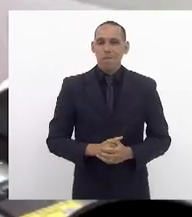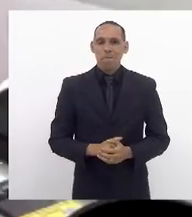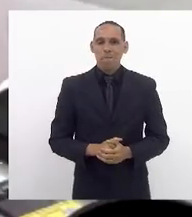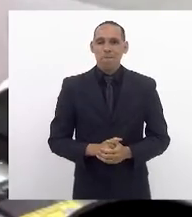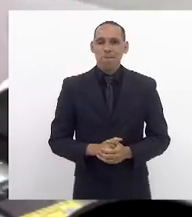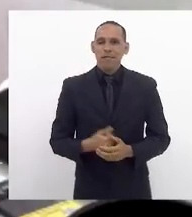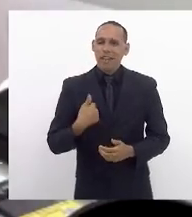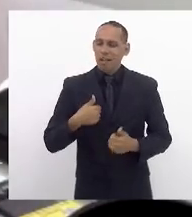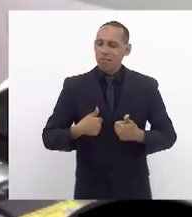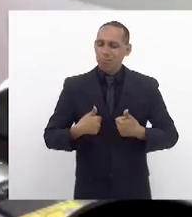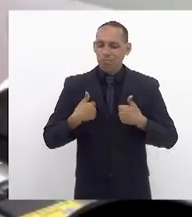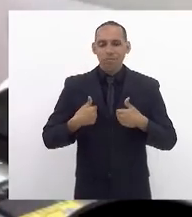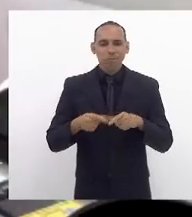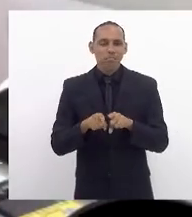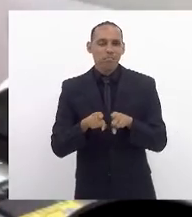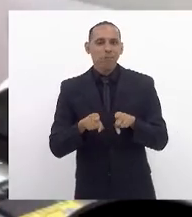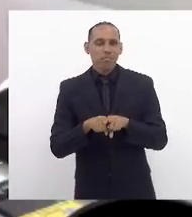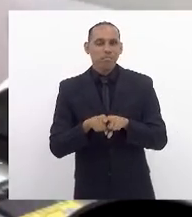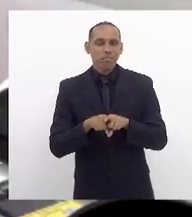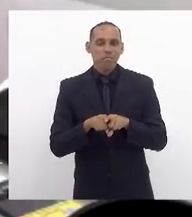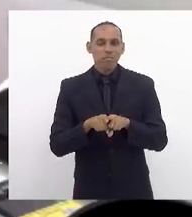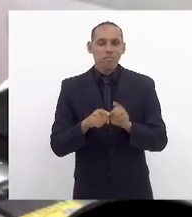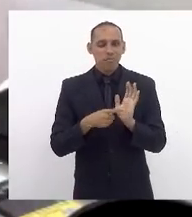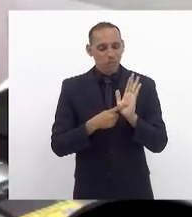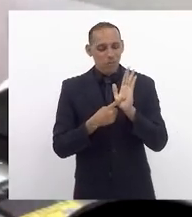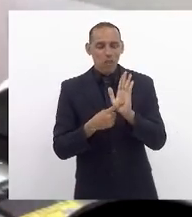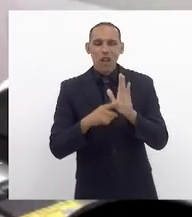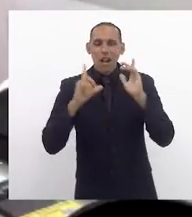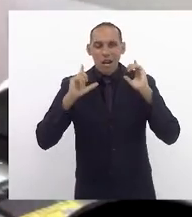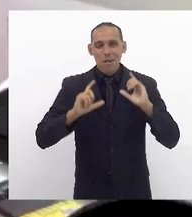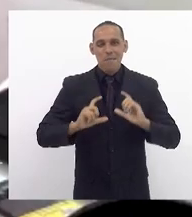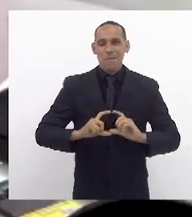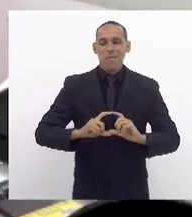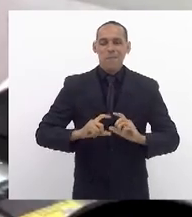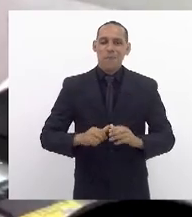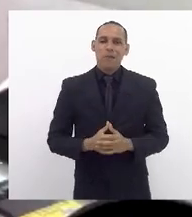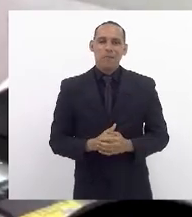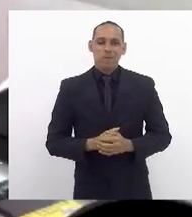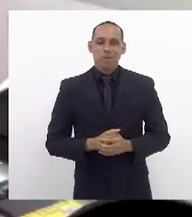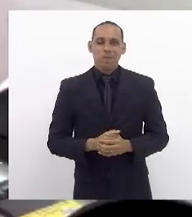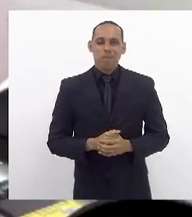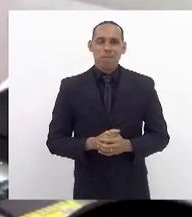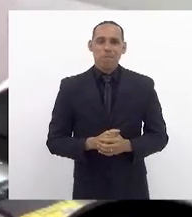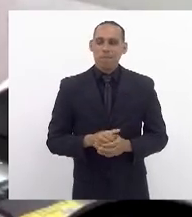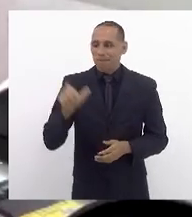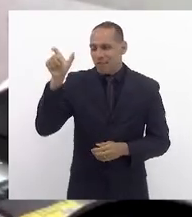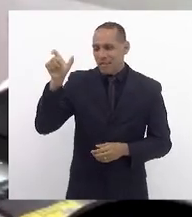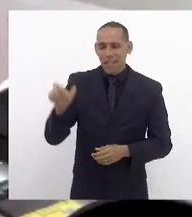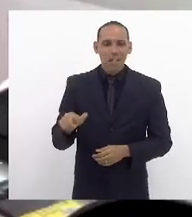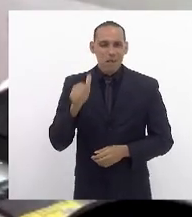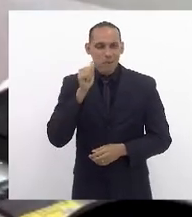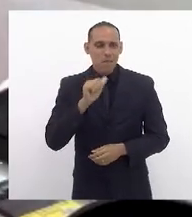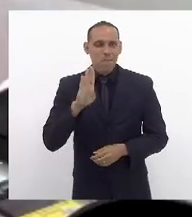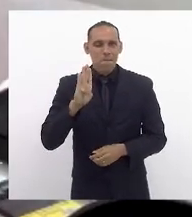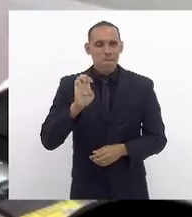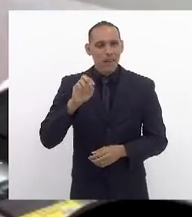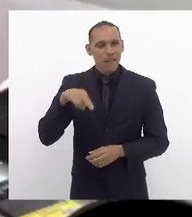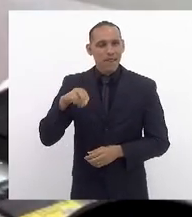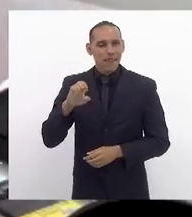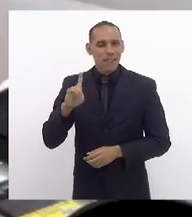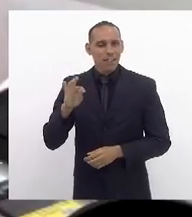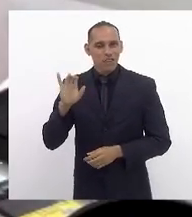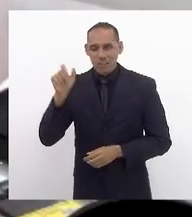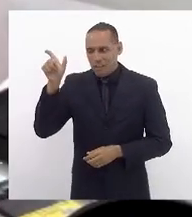Muito me orgulha também apresentar essa medalha, presidente. Benedito é uma pessoa